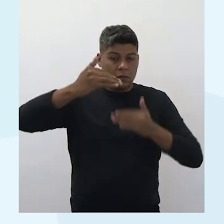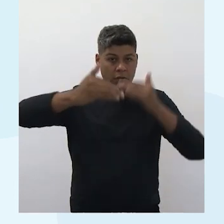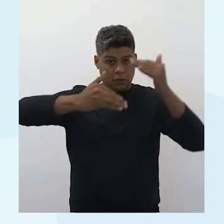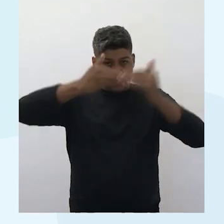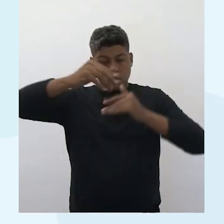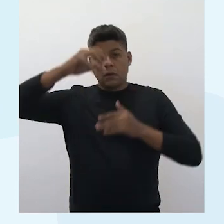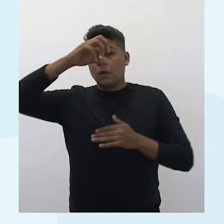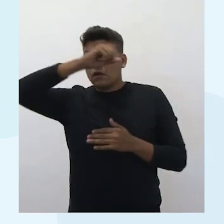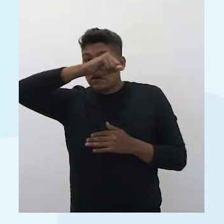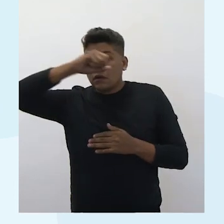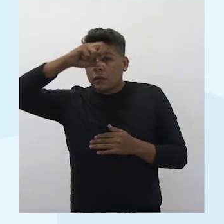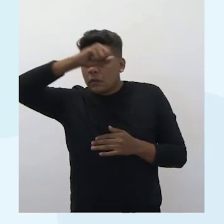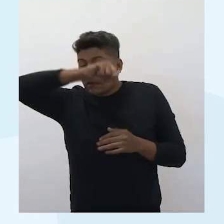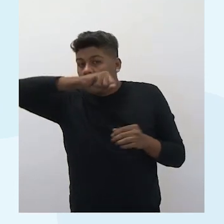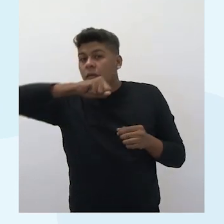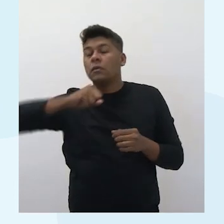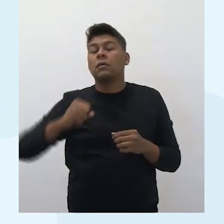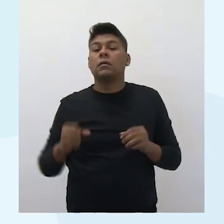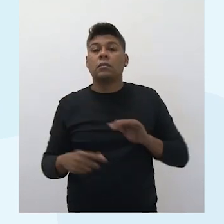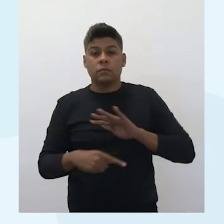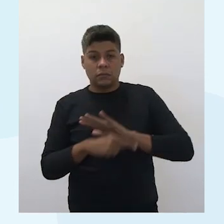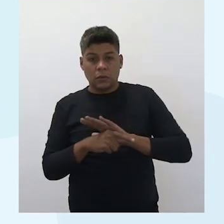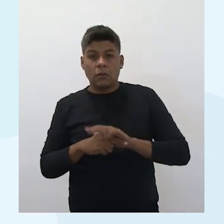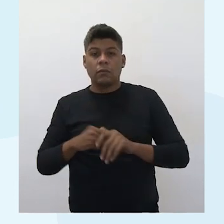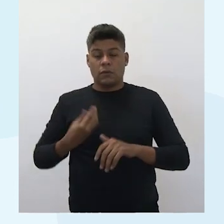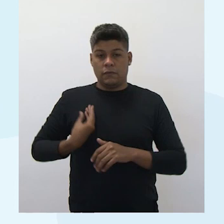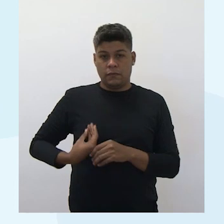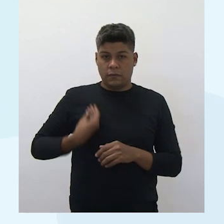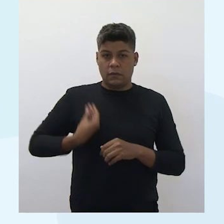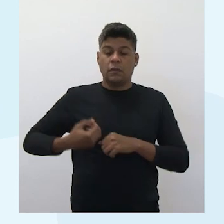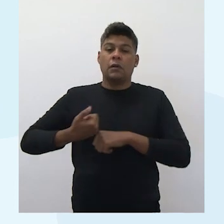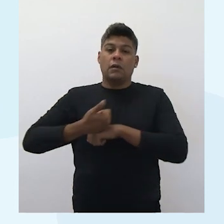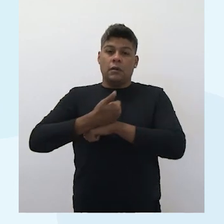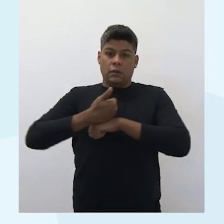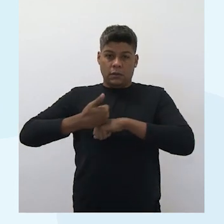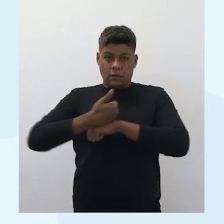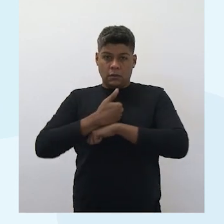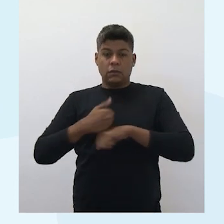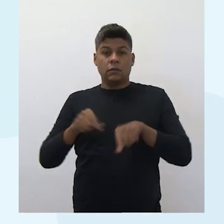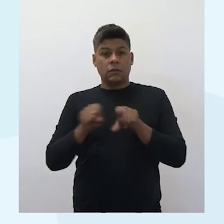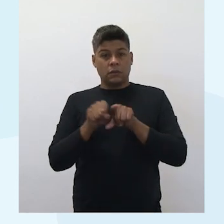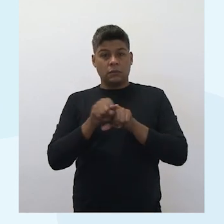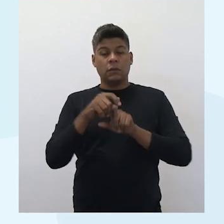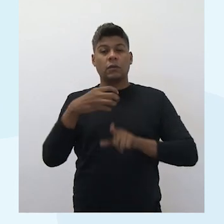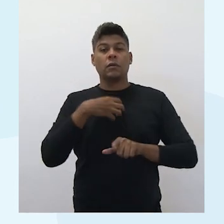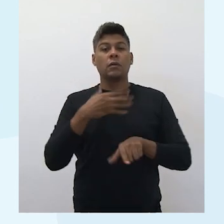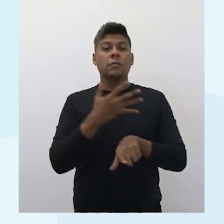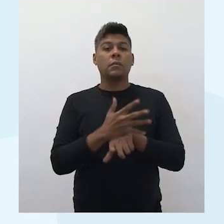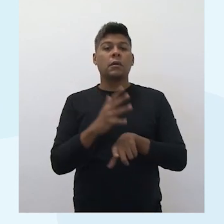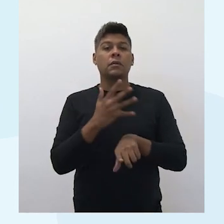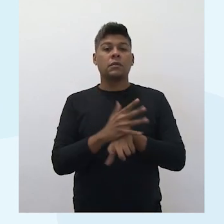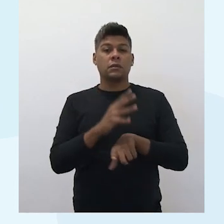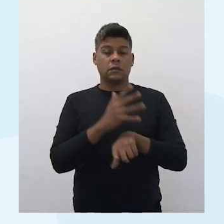de aprendizagens significativas ao longo da vida profissional e contextualizada com as práticas docentes